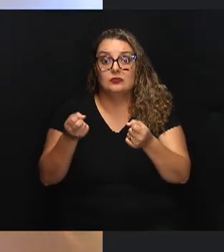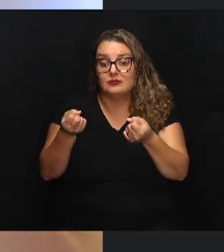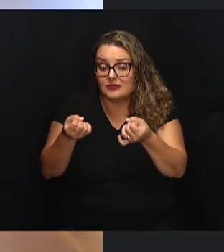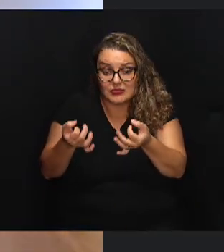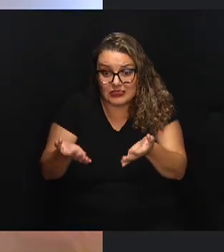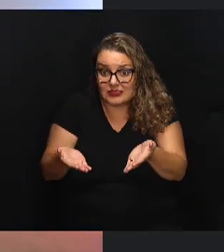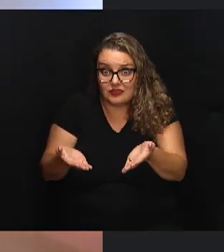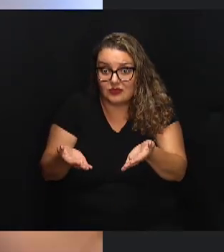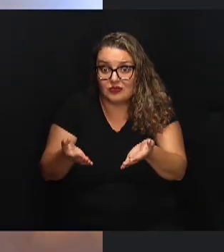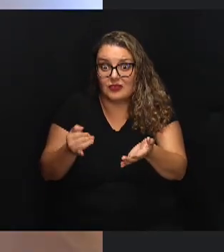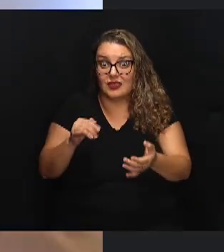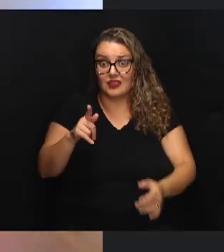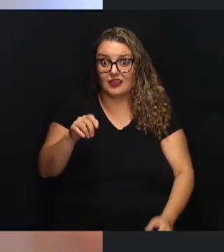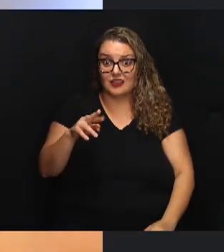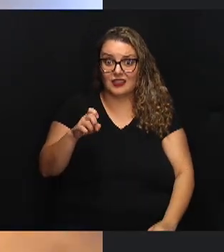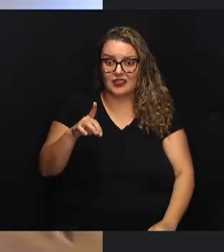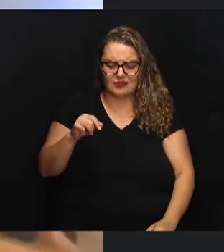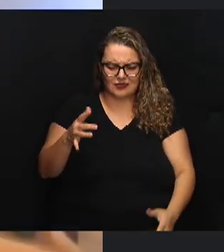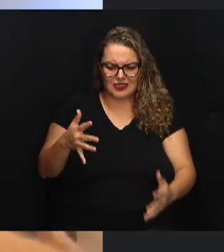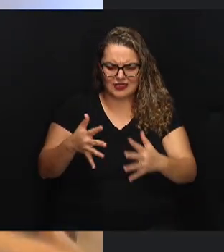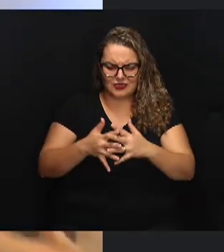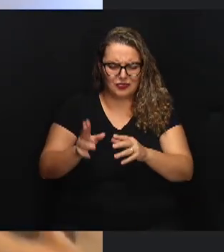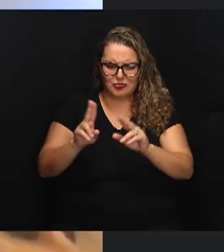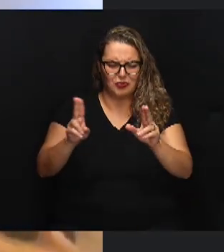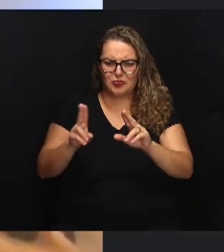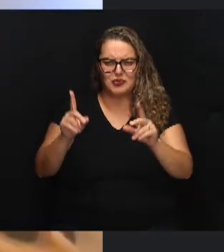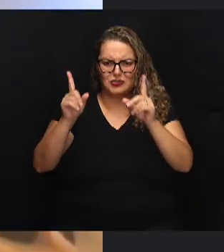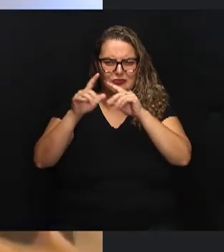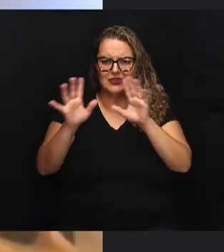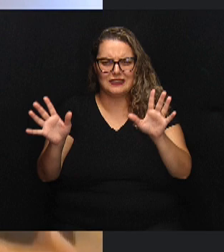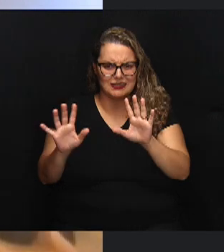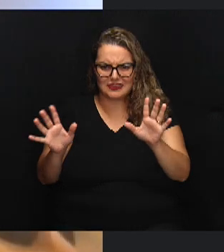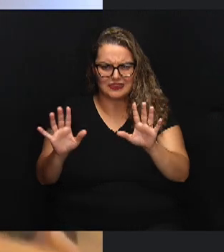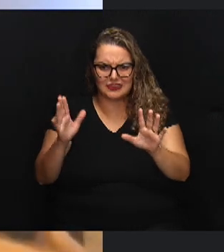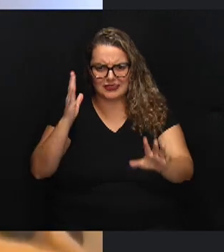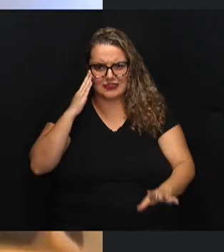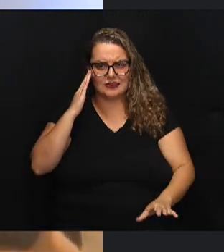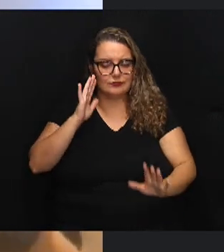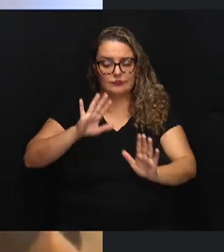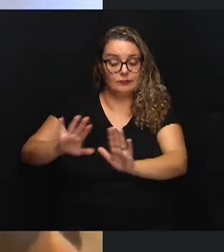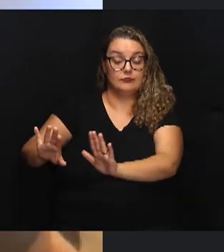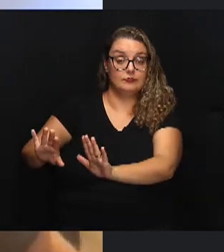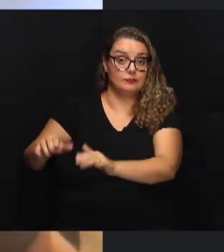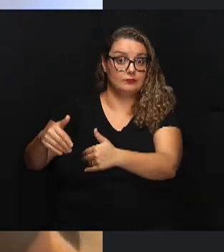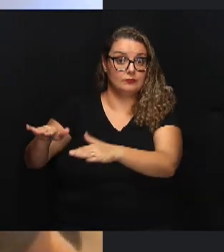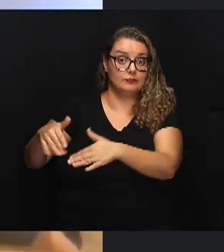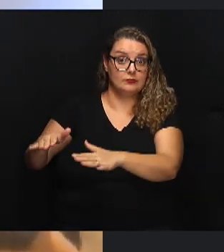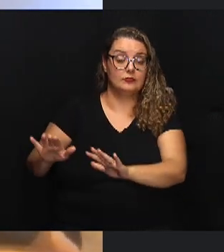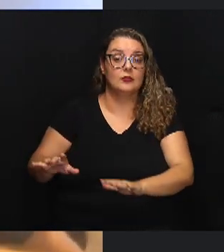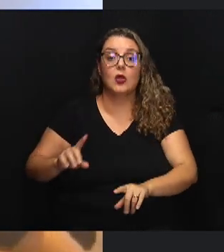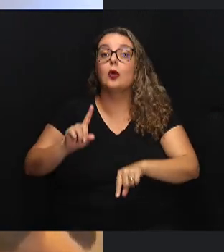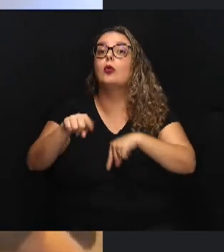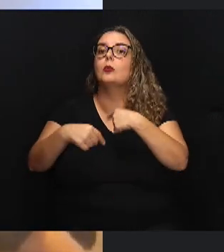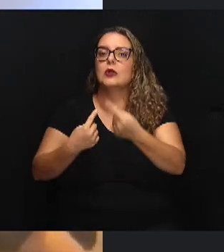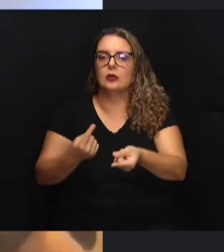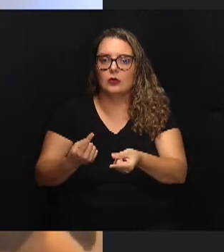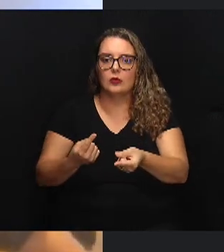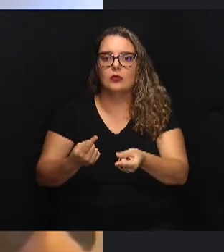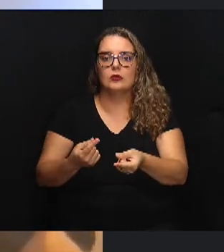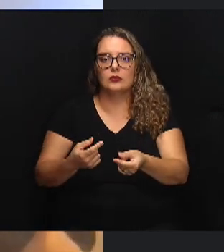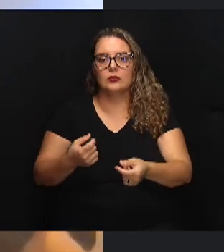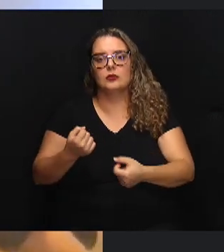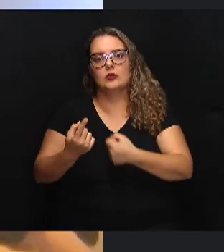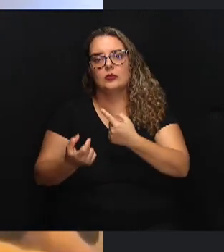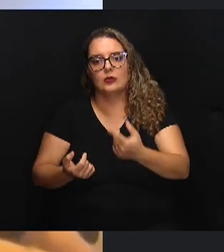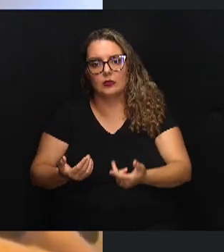aqueles ingredientes são todos confusos, nomes difíceis de entender, passa para outro. Vai ali em algum alimento